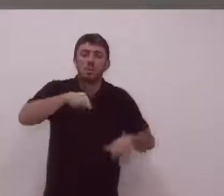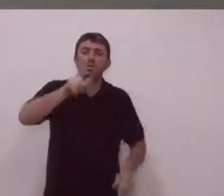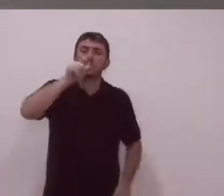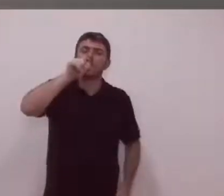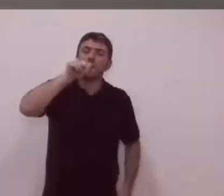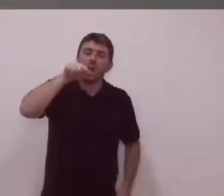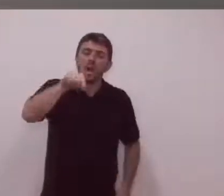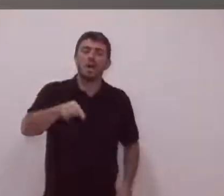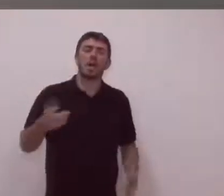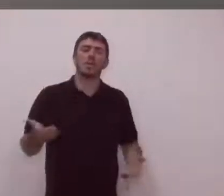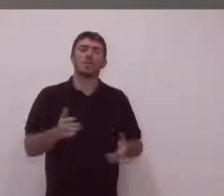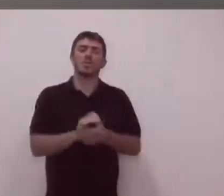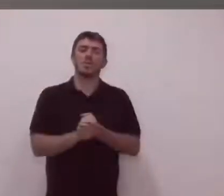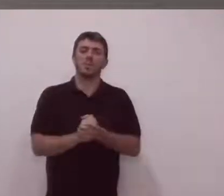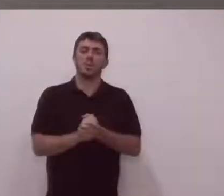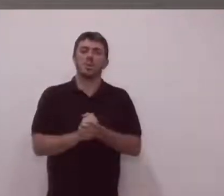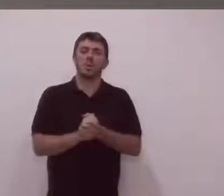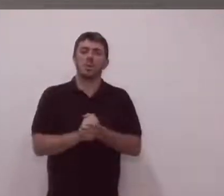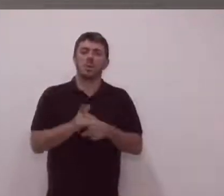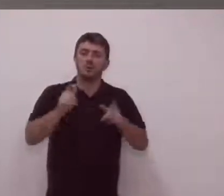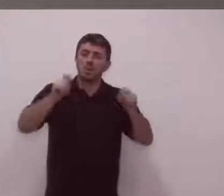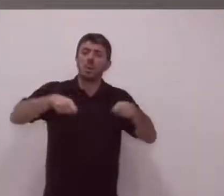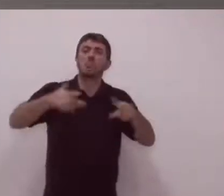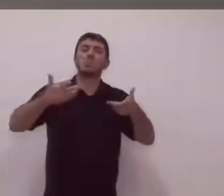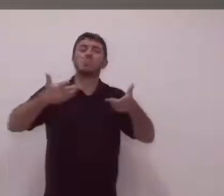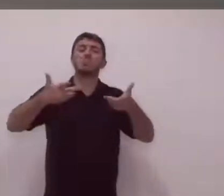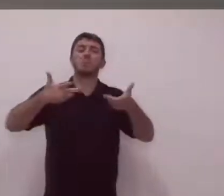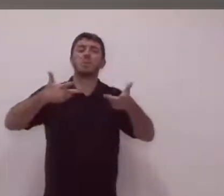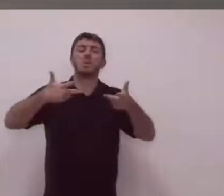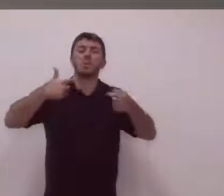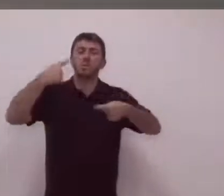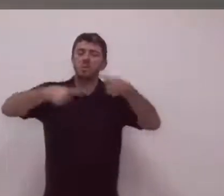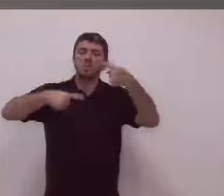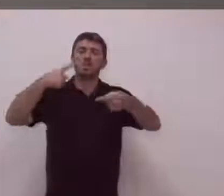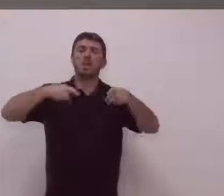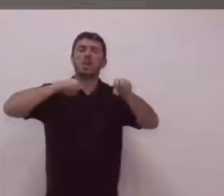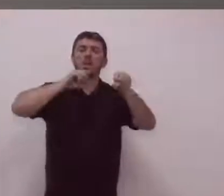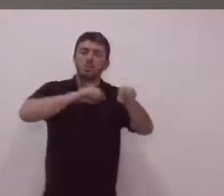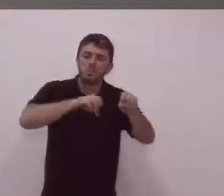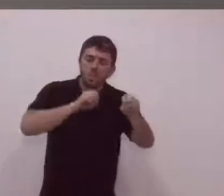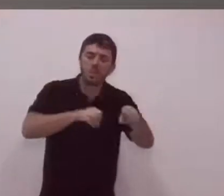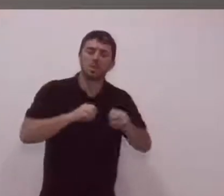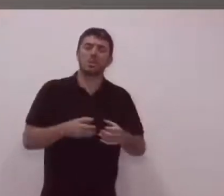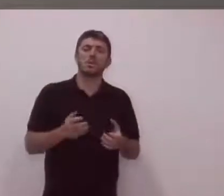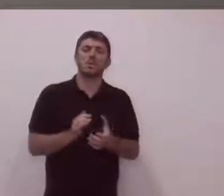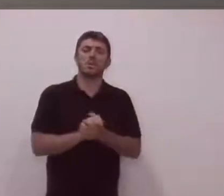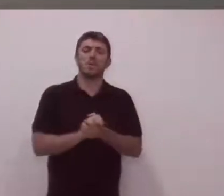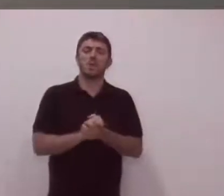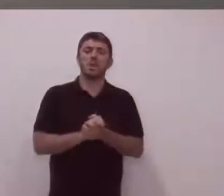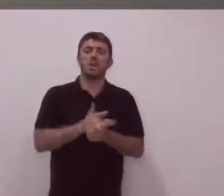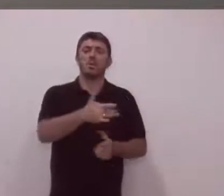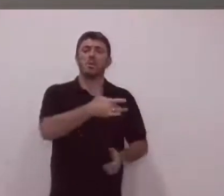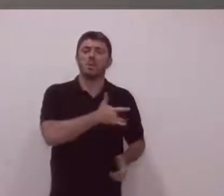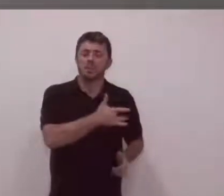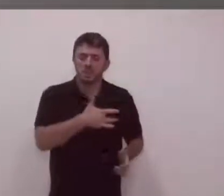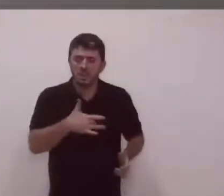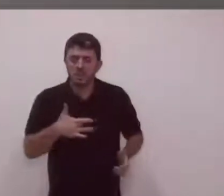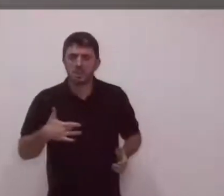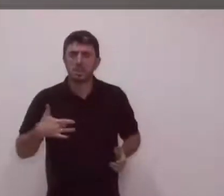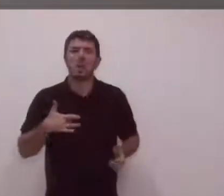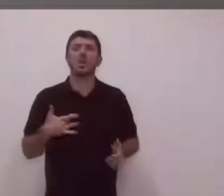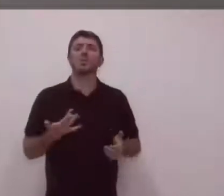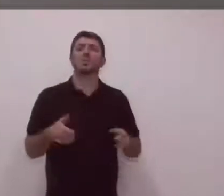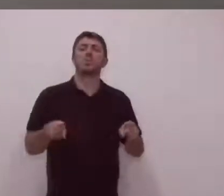poderíamos estar aqui discutindo ainda a educação e diversas outras áreas a saúde que veio aqui muito